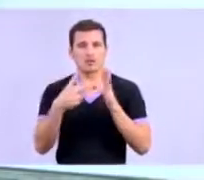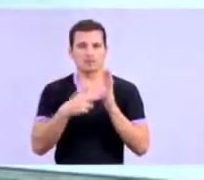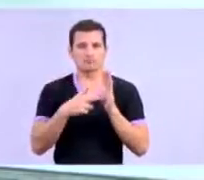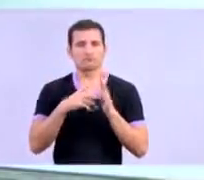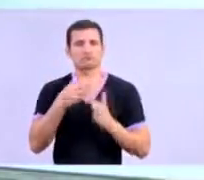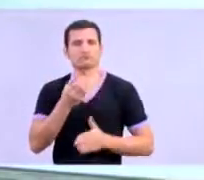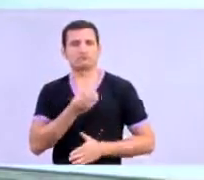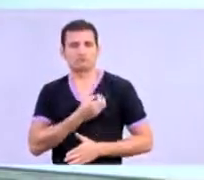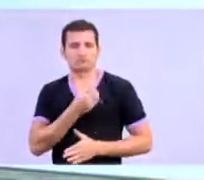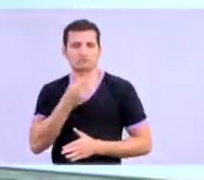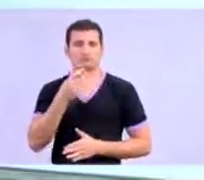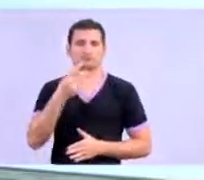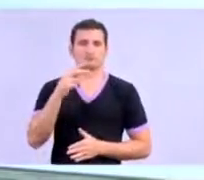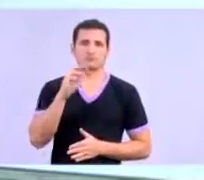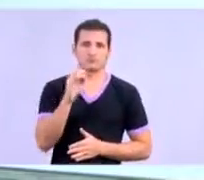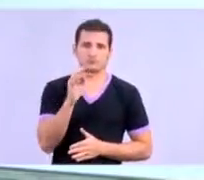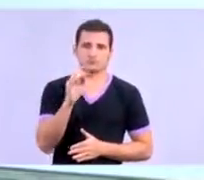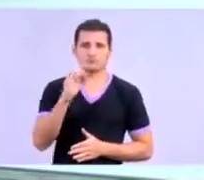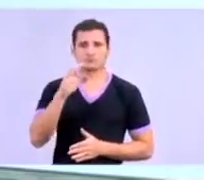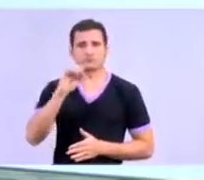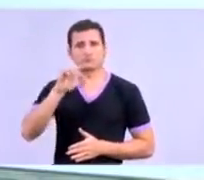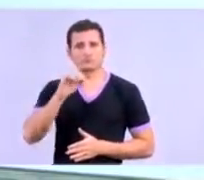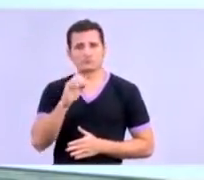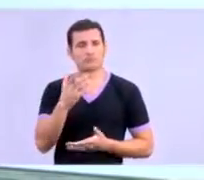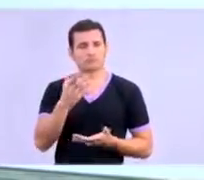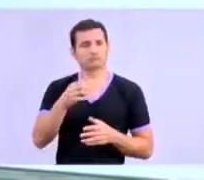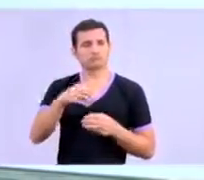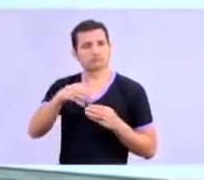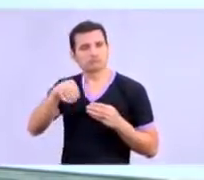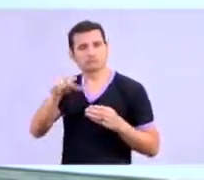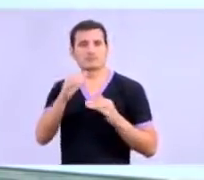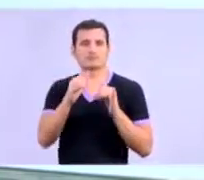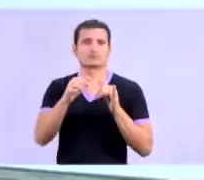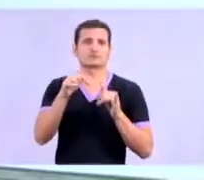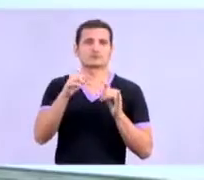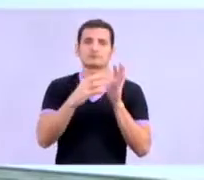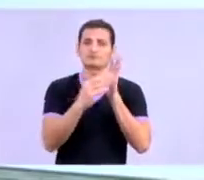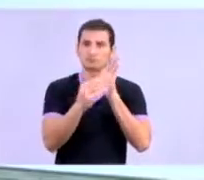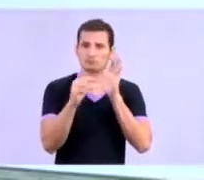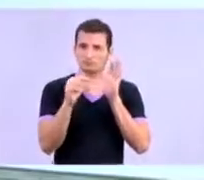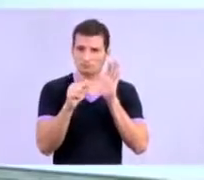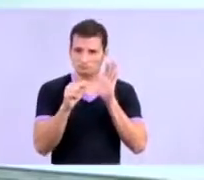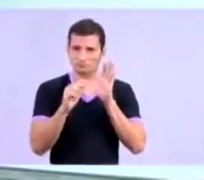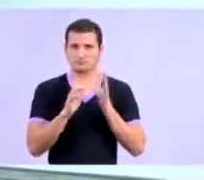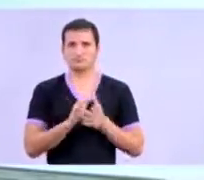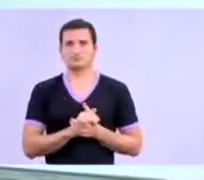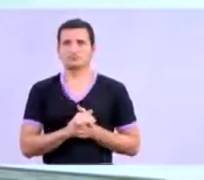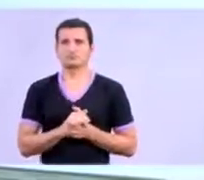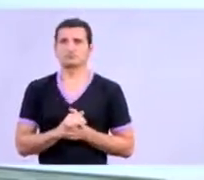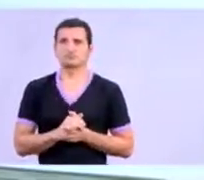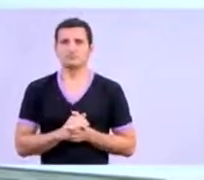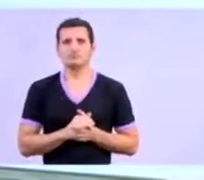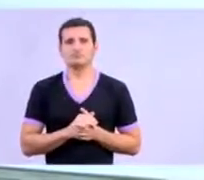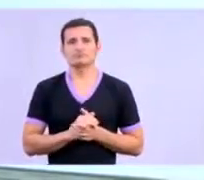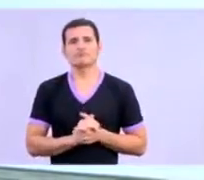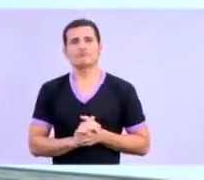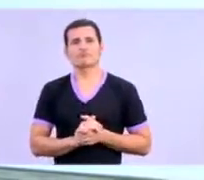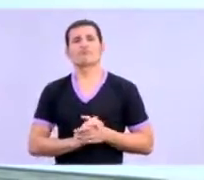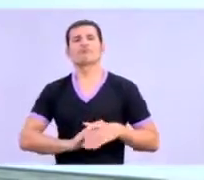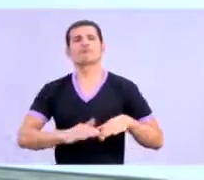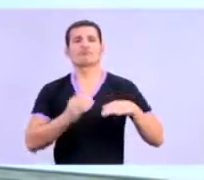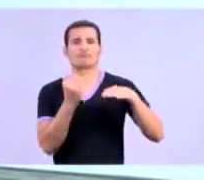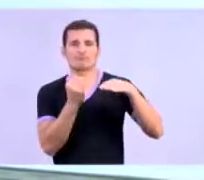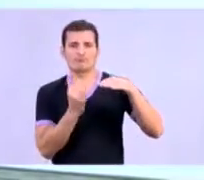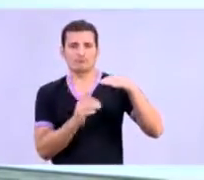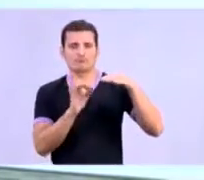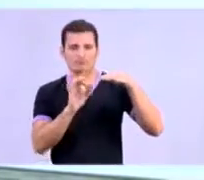então vamos mandar as informações que estão nesse modelo, que esse modelo pede, né? Seja, claro, dentro de cada camada